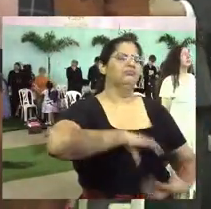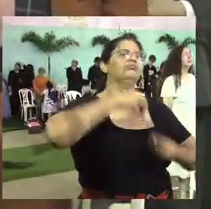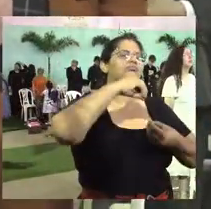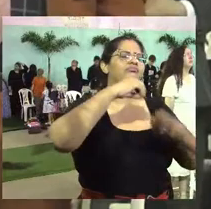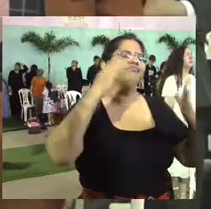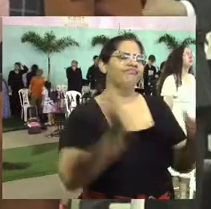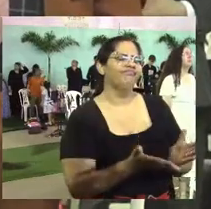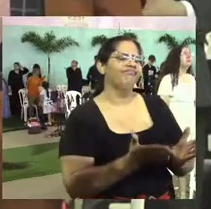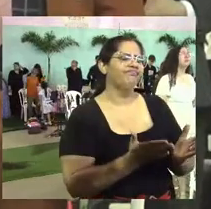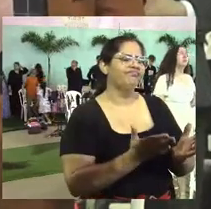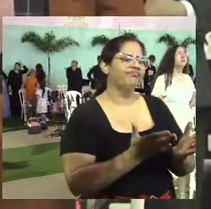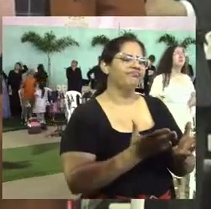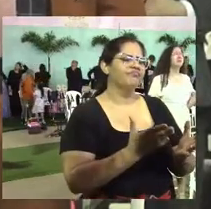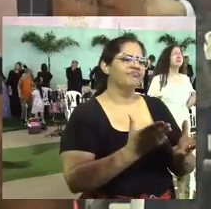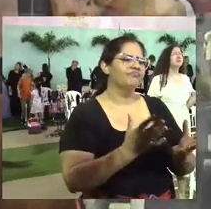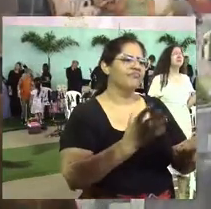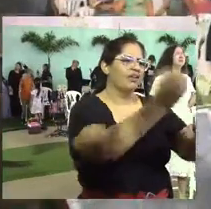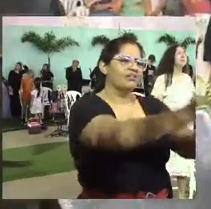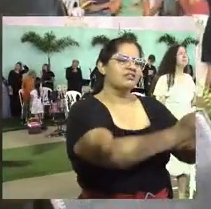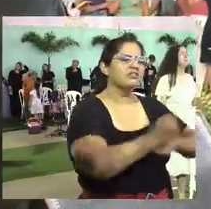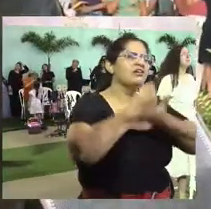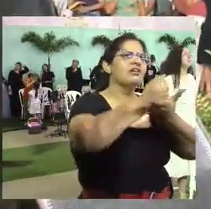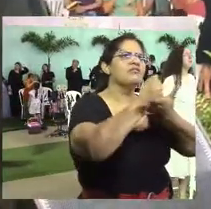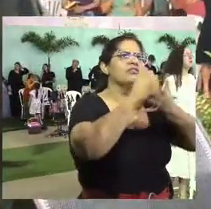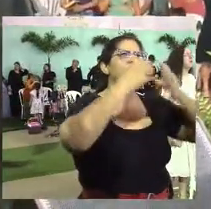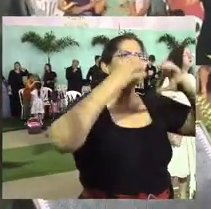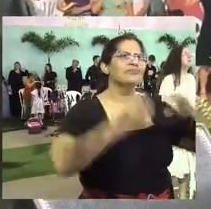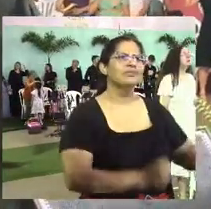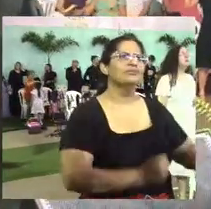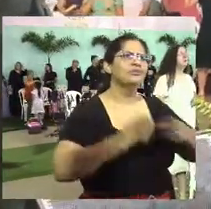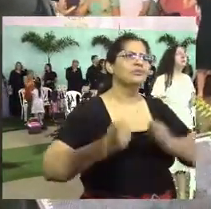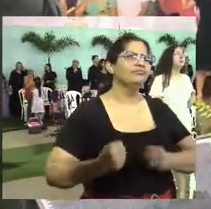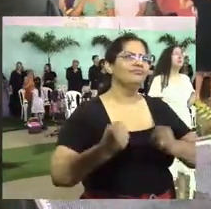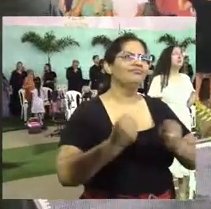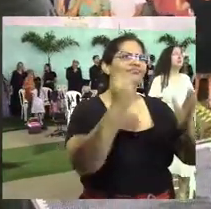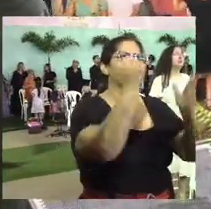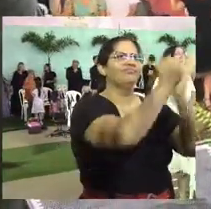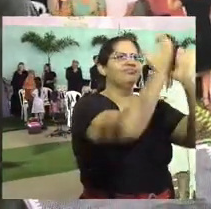vai salvando essas vidas pelo poder do teu sangue